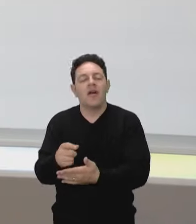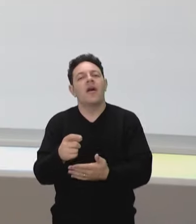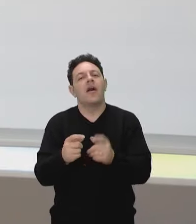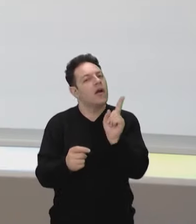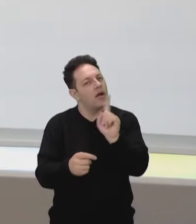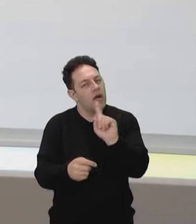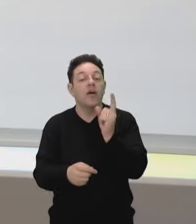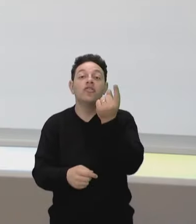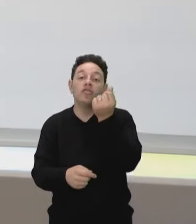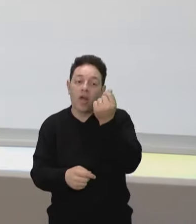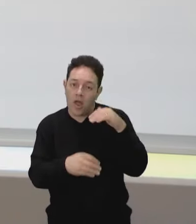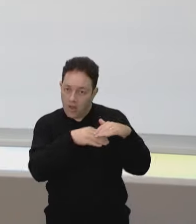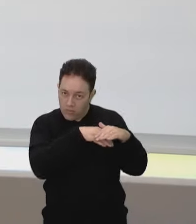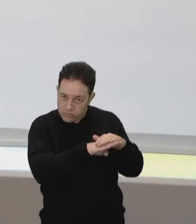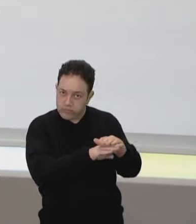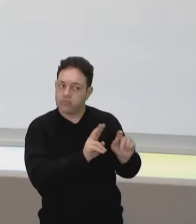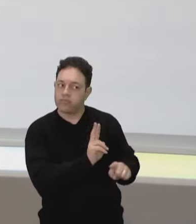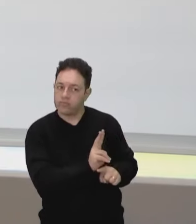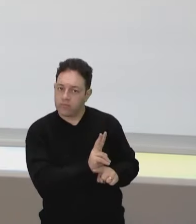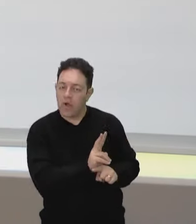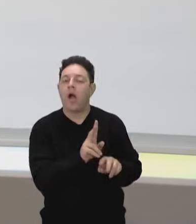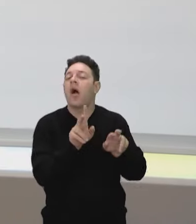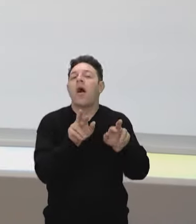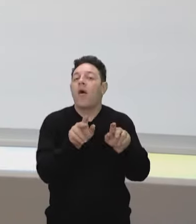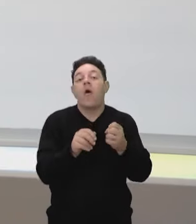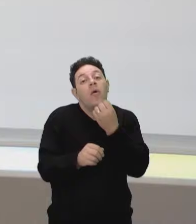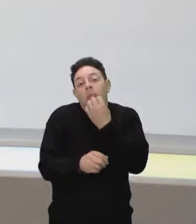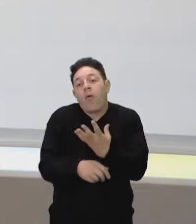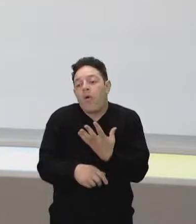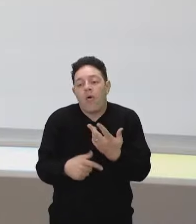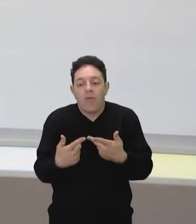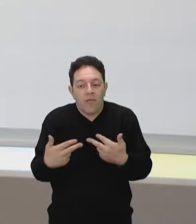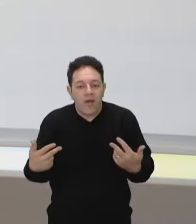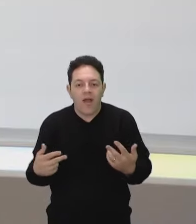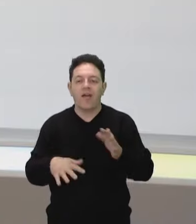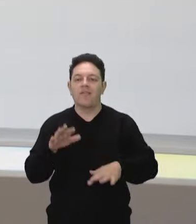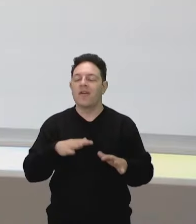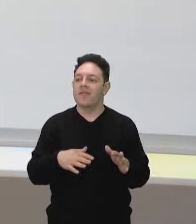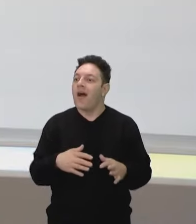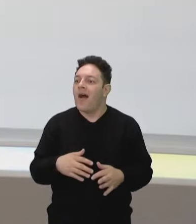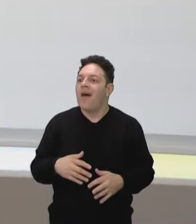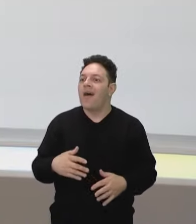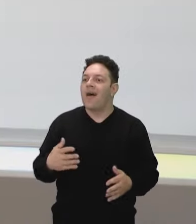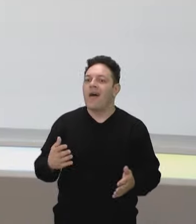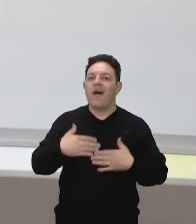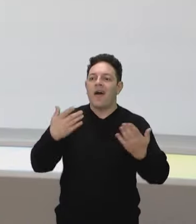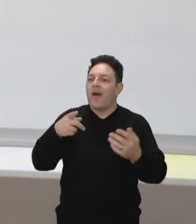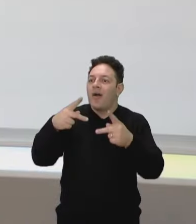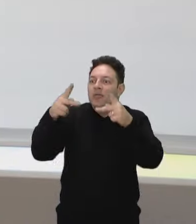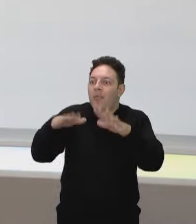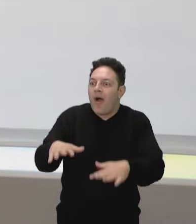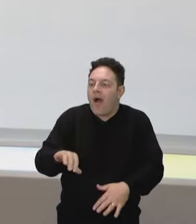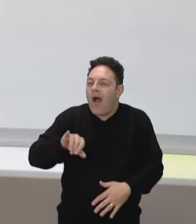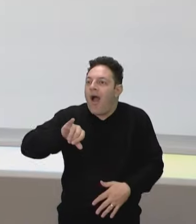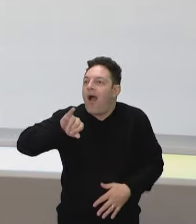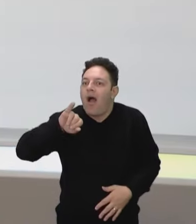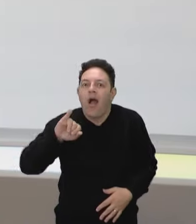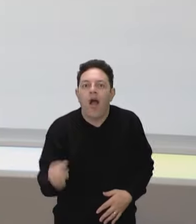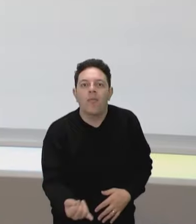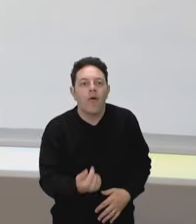reserva de emergência pode ser também algo legal, algo que você quer muito, esteja numa promoção agora e a gente